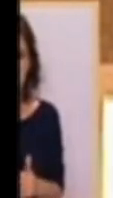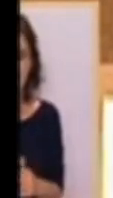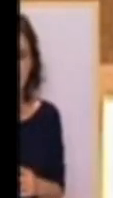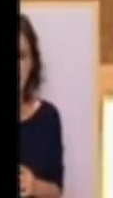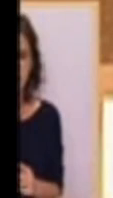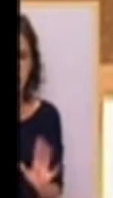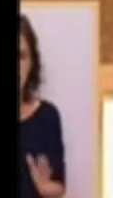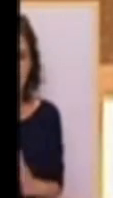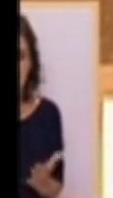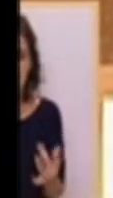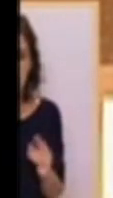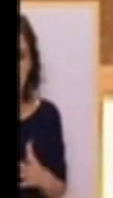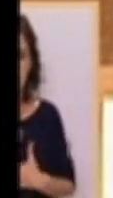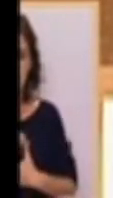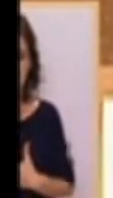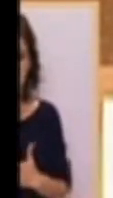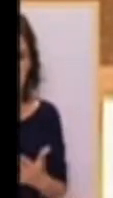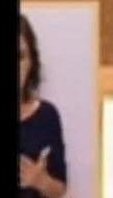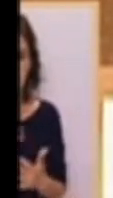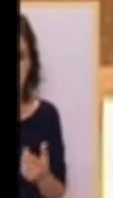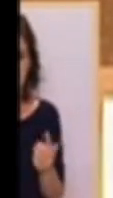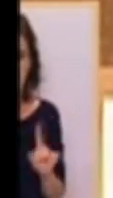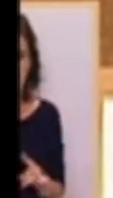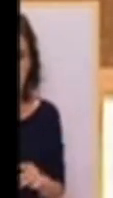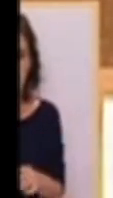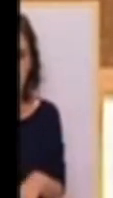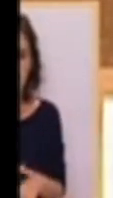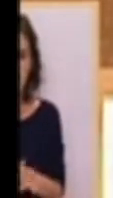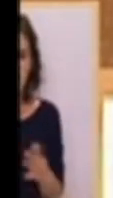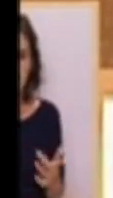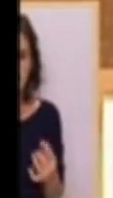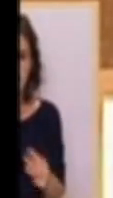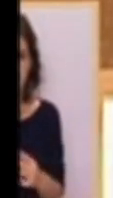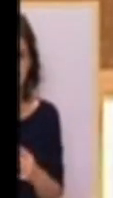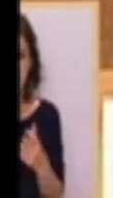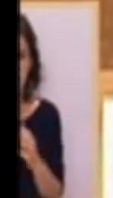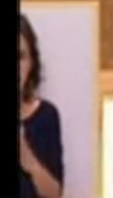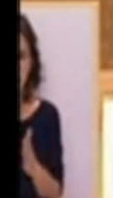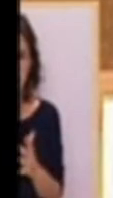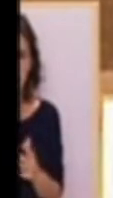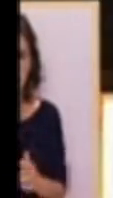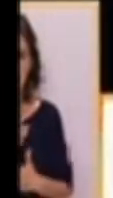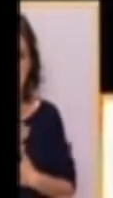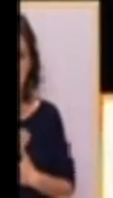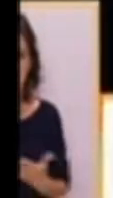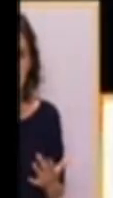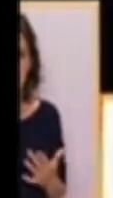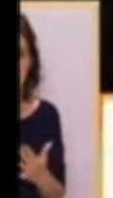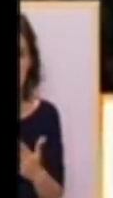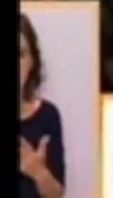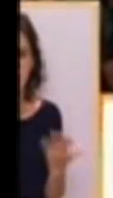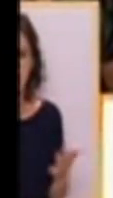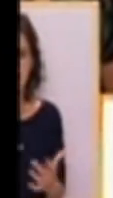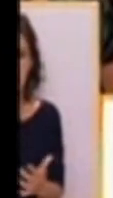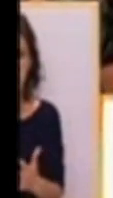é a única coisa. Eu acho que é a única coisa que me faz sempre querer voltar um bocadinho mais de tempo, é que tenho saudades tuas, tenho saudades dos meus amigos, não é? Claro, tenho saudades